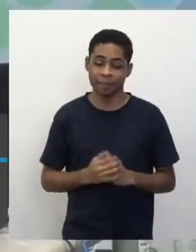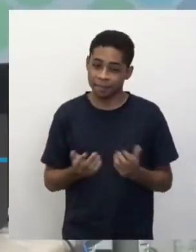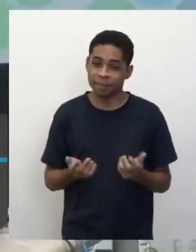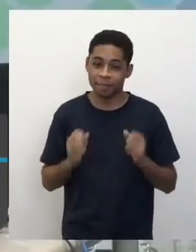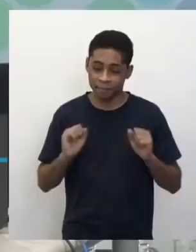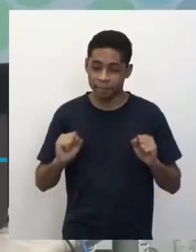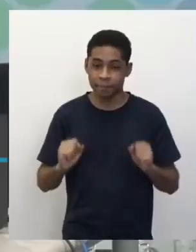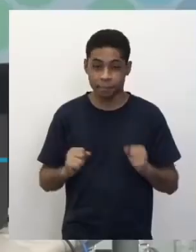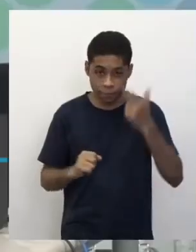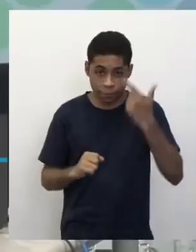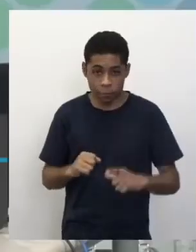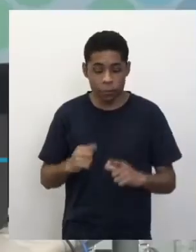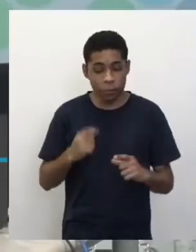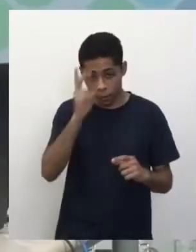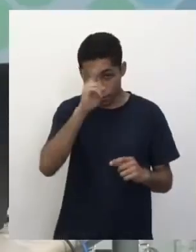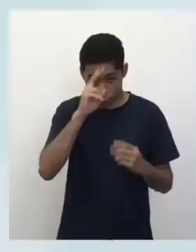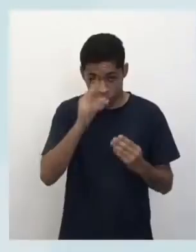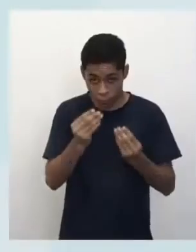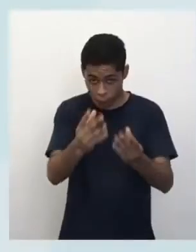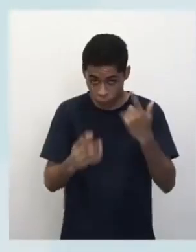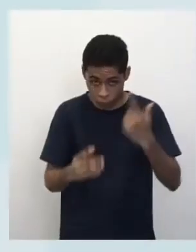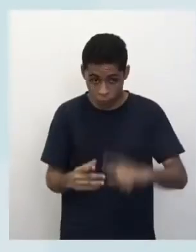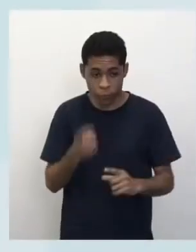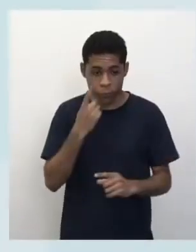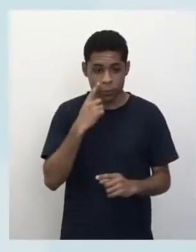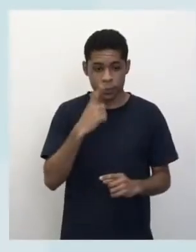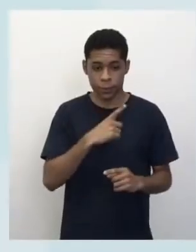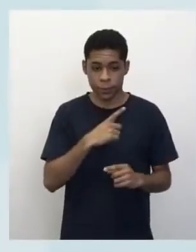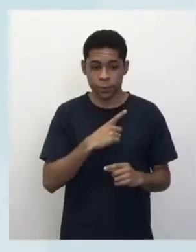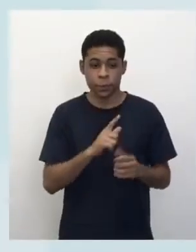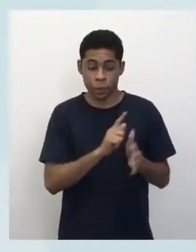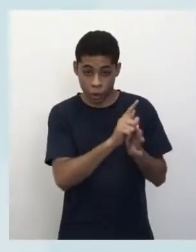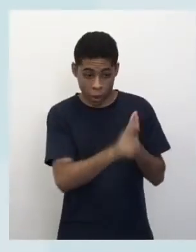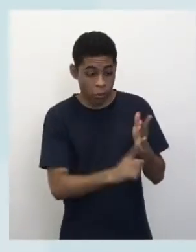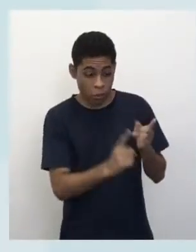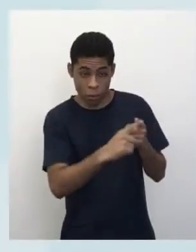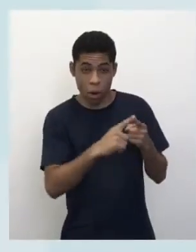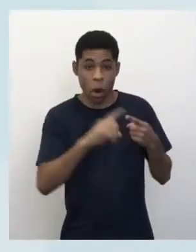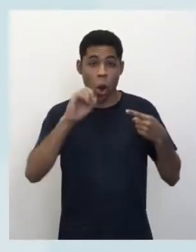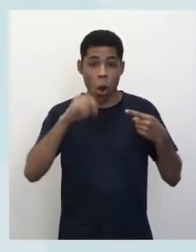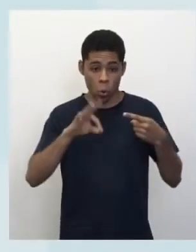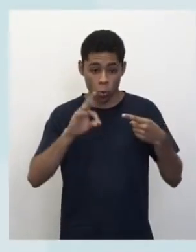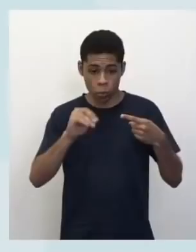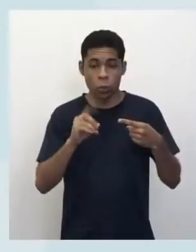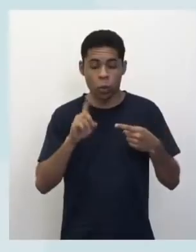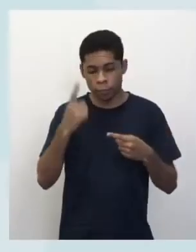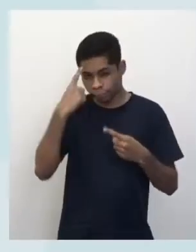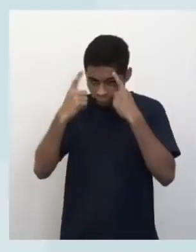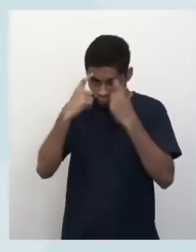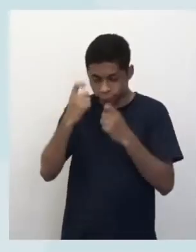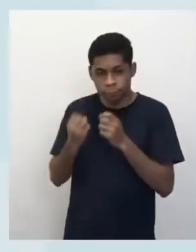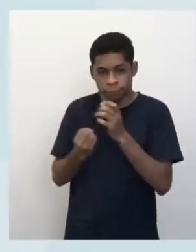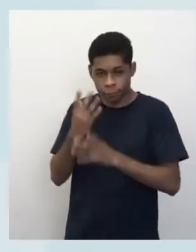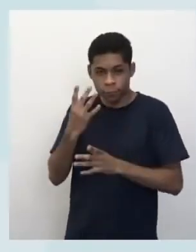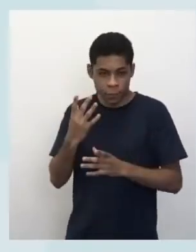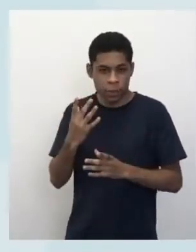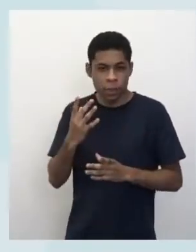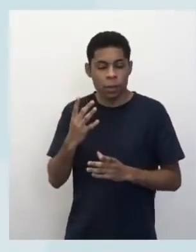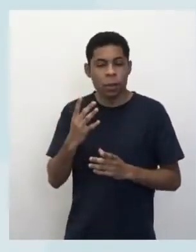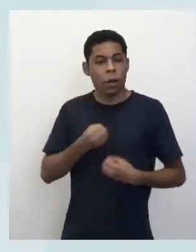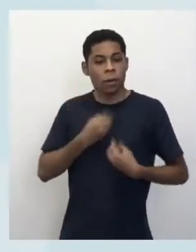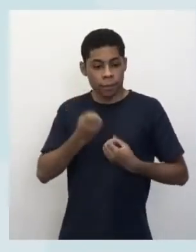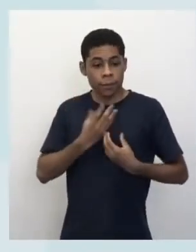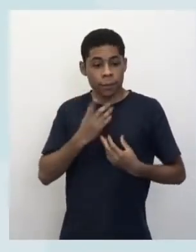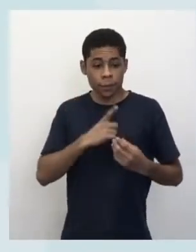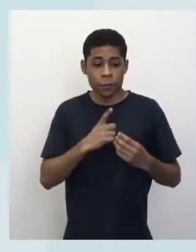Vamos lá, relembrando então, ó, as características do conto, né, do gênero conto. Ó. Narrativa curta, né, o